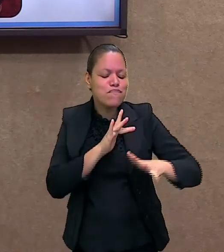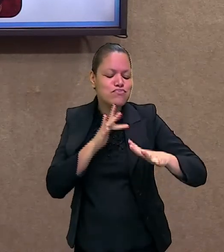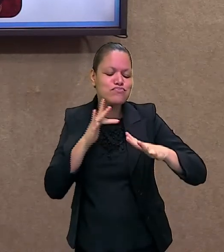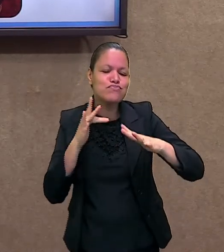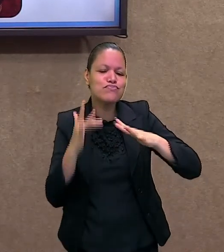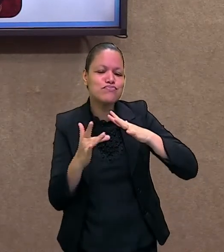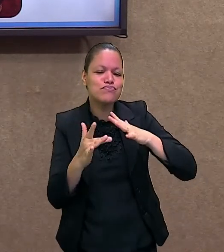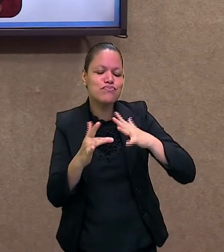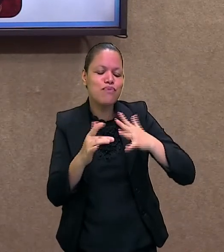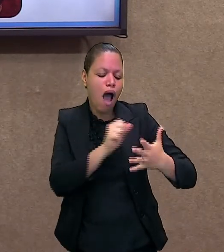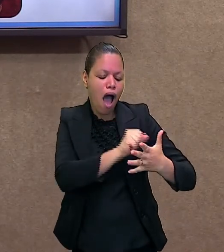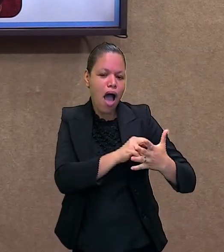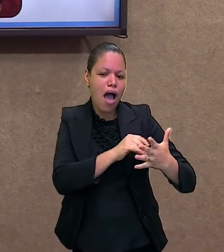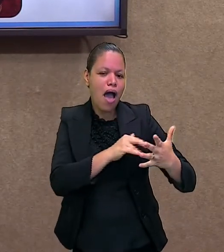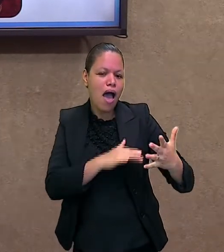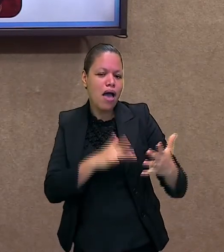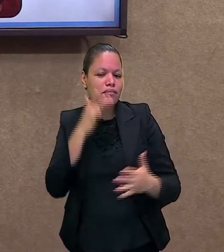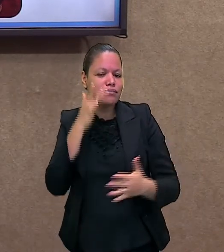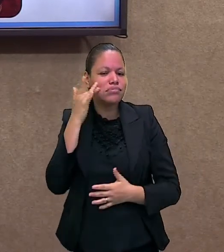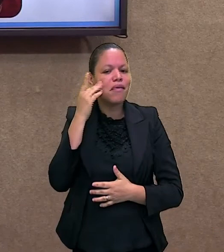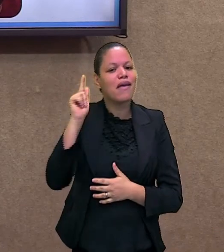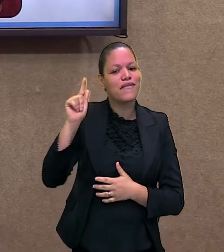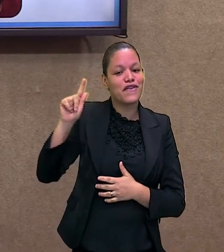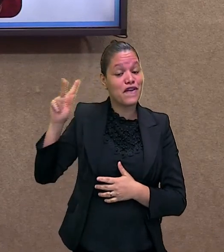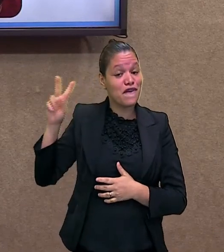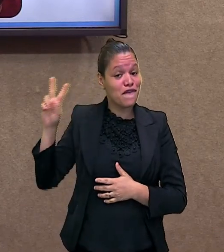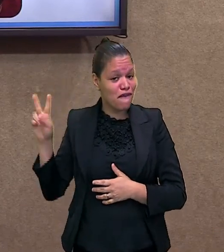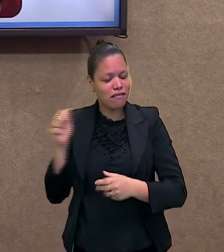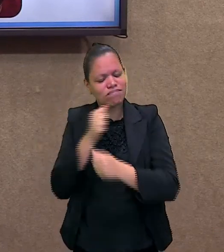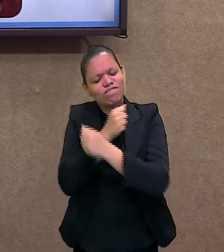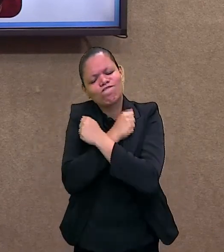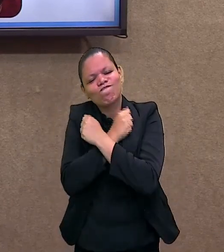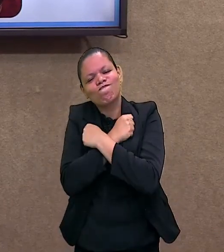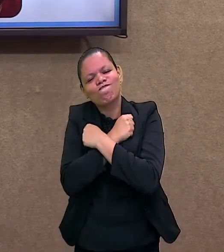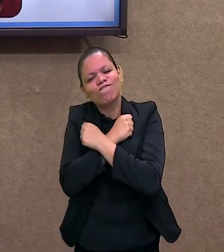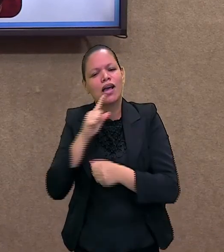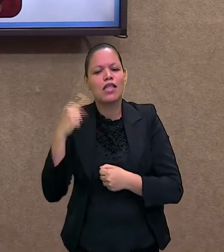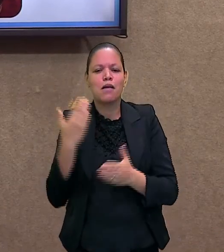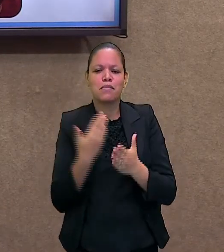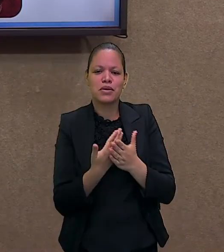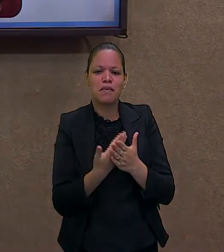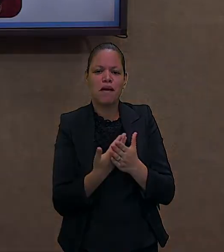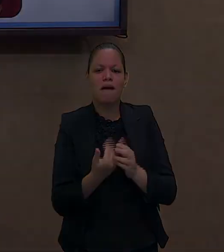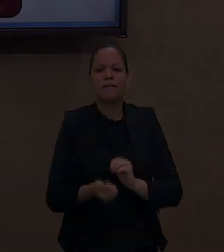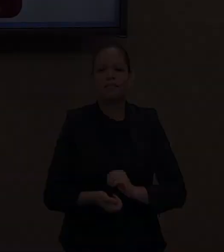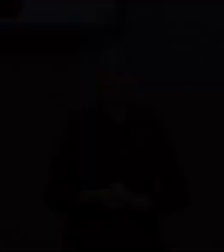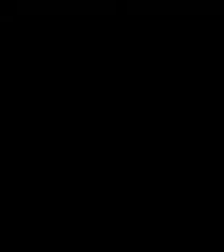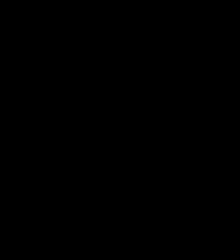atividades e nas redes sociais SMED GV. Um abraço e até a próxima aula!